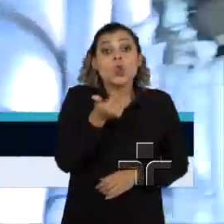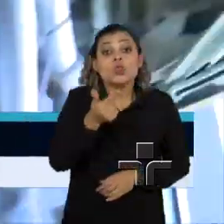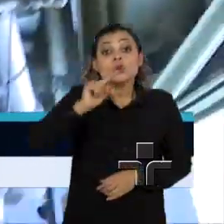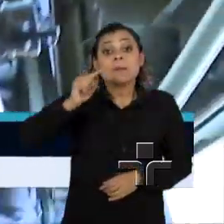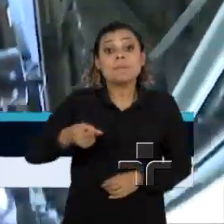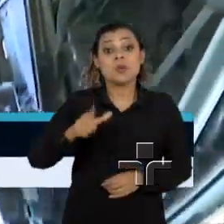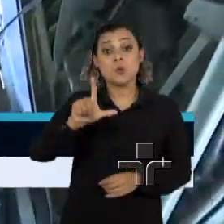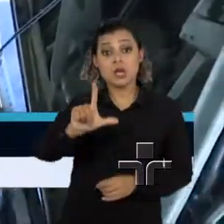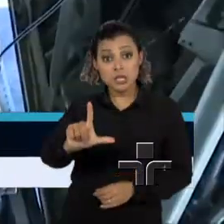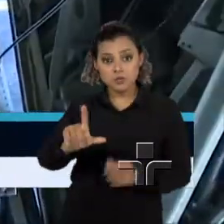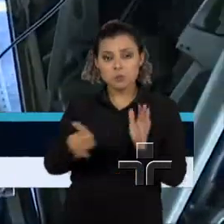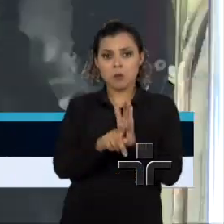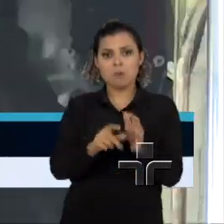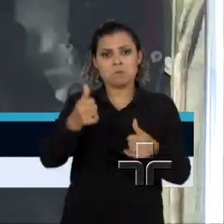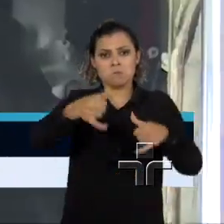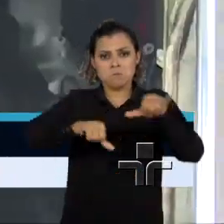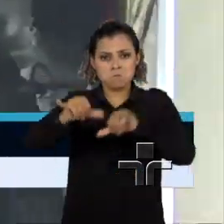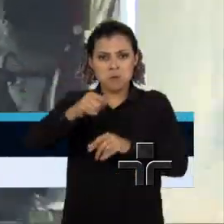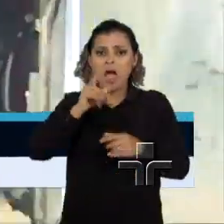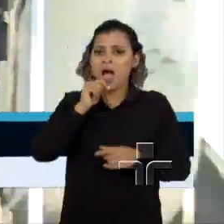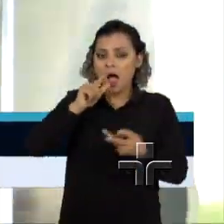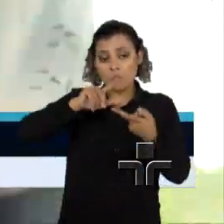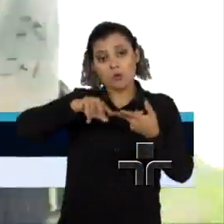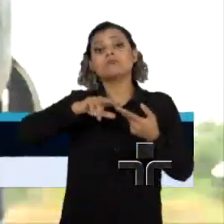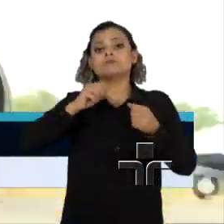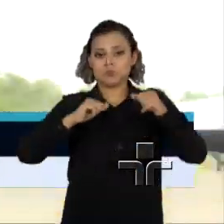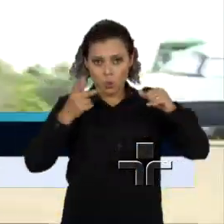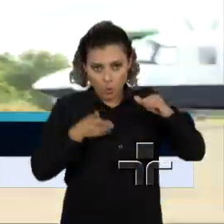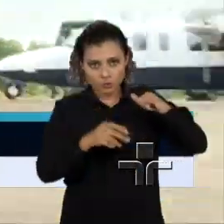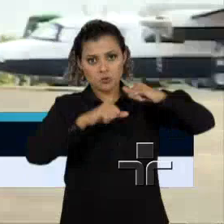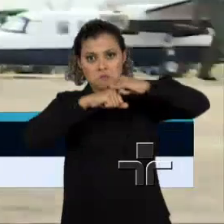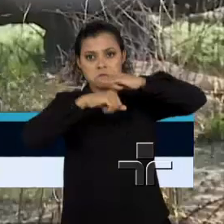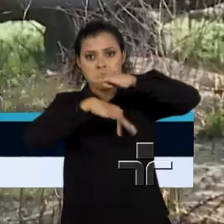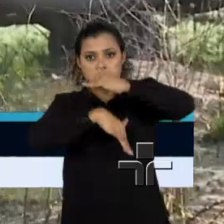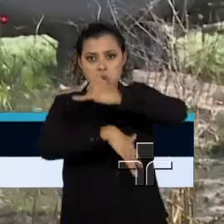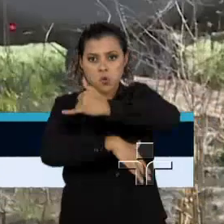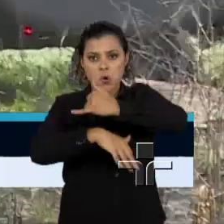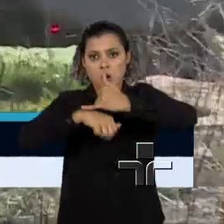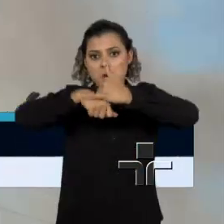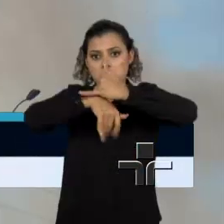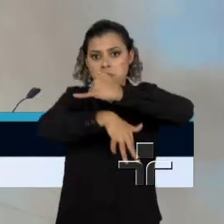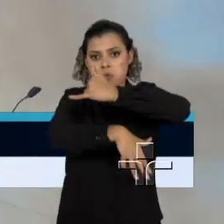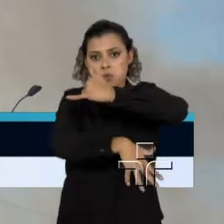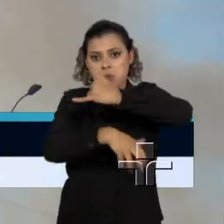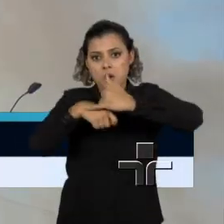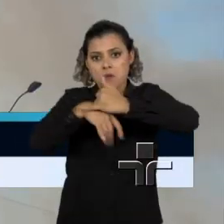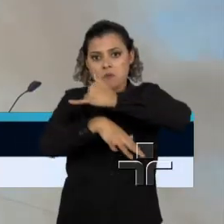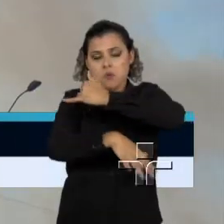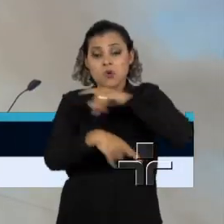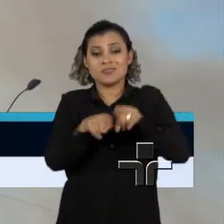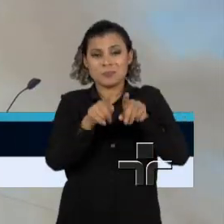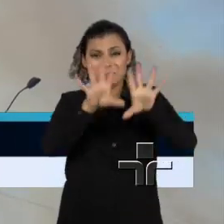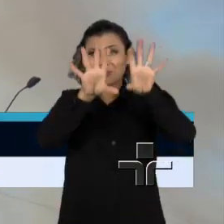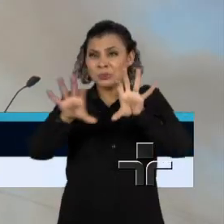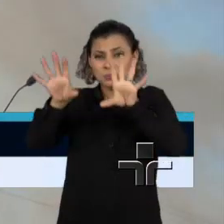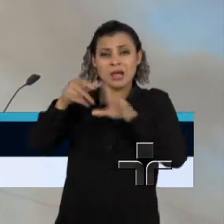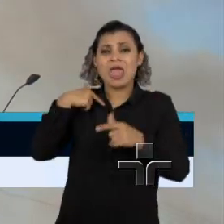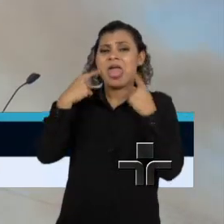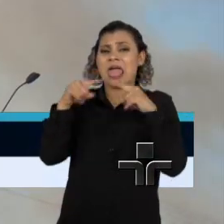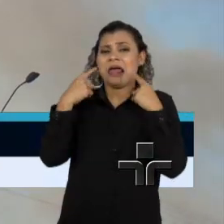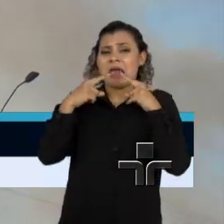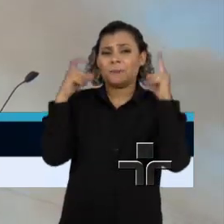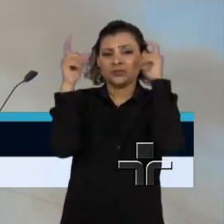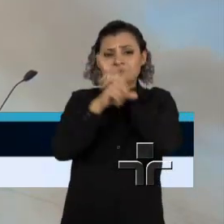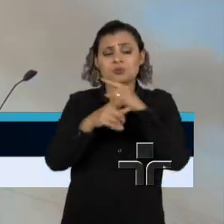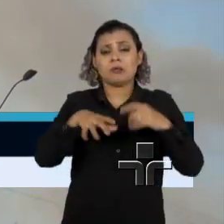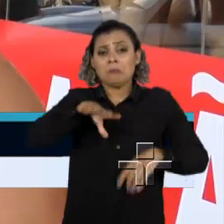água e produtos químicos continuam a atuar na região. Moradores de áreas atingidas pelo fogo e pela fumaça reclamam de